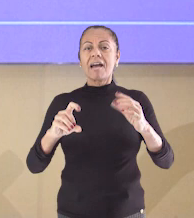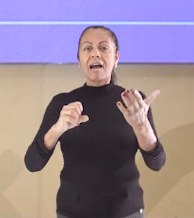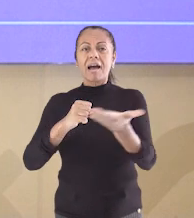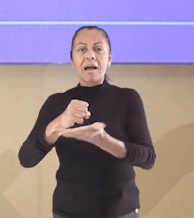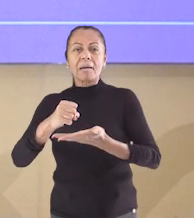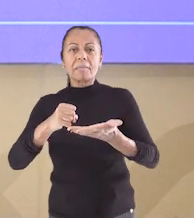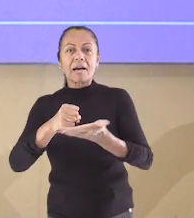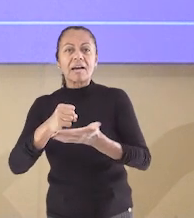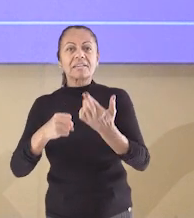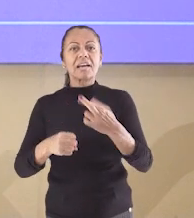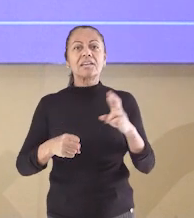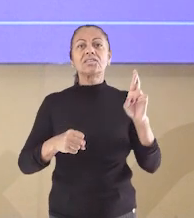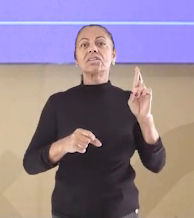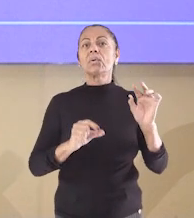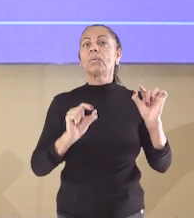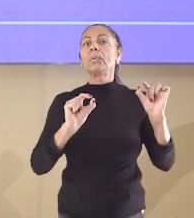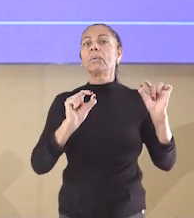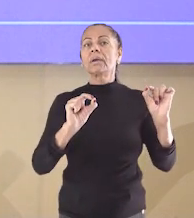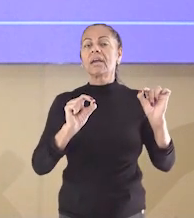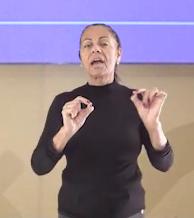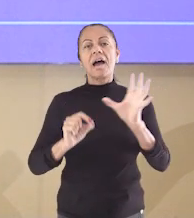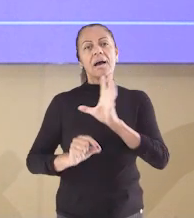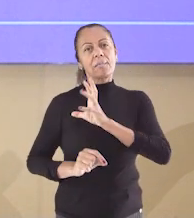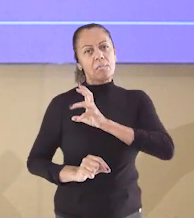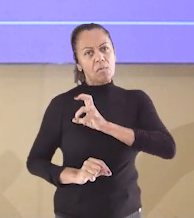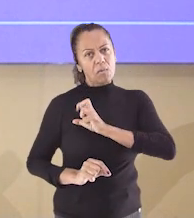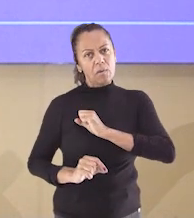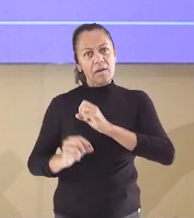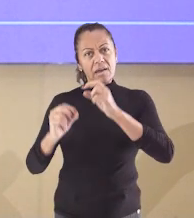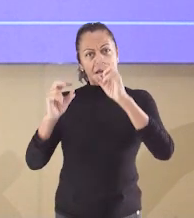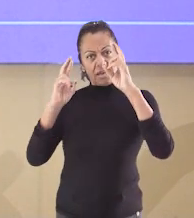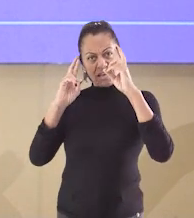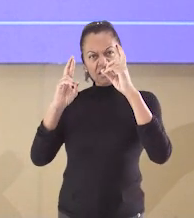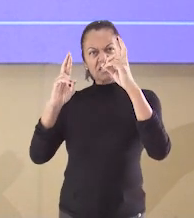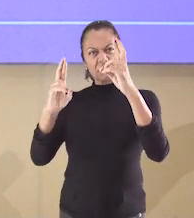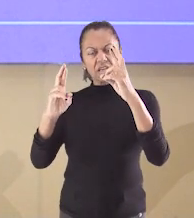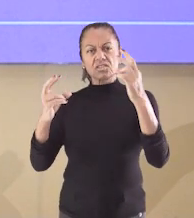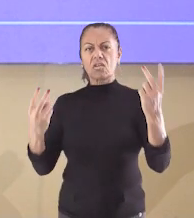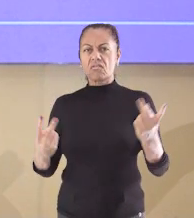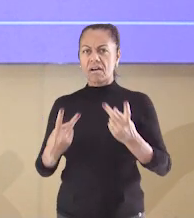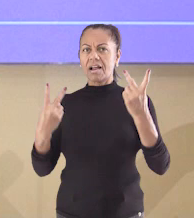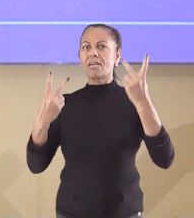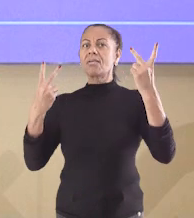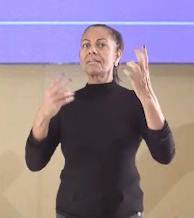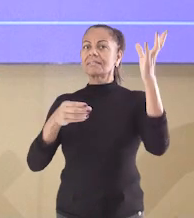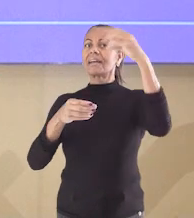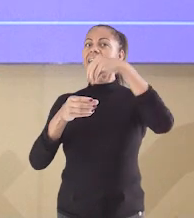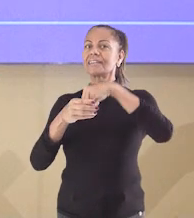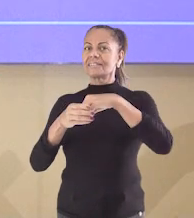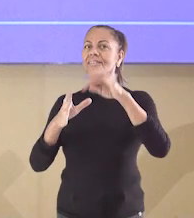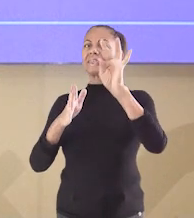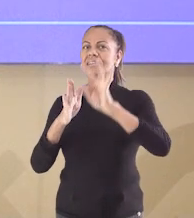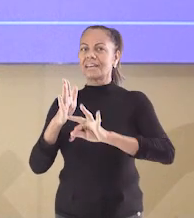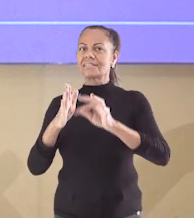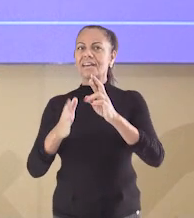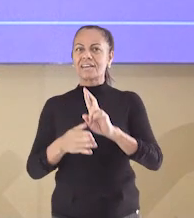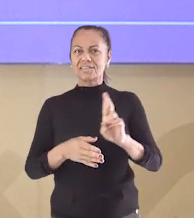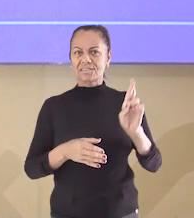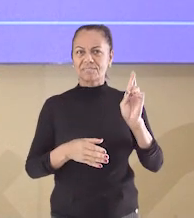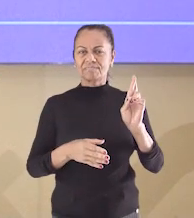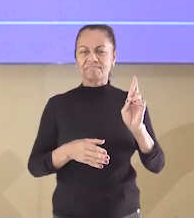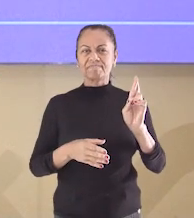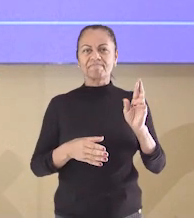O importante é manter o convívio pacífico, ou seja, um diálogo interreligioso. A base